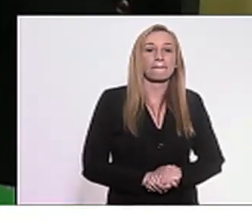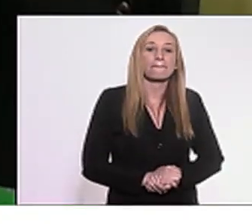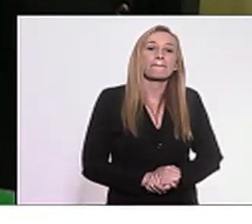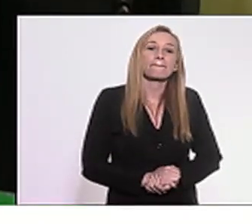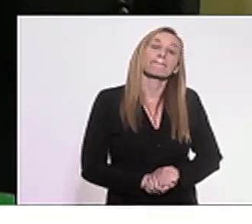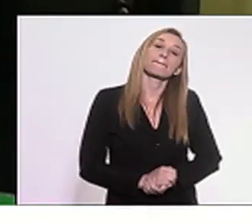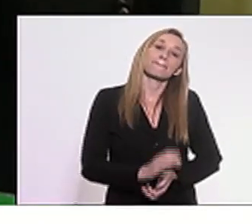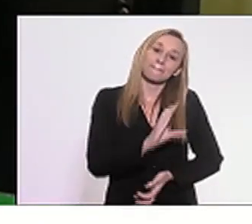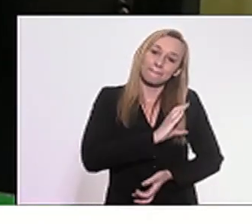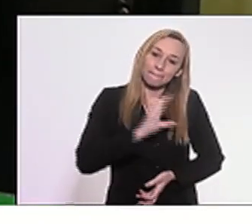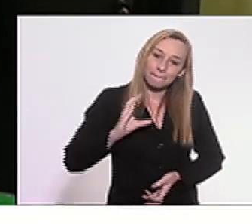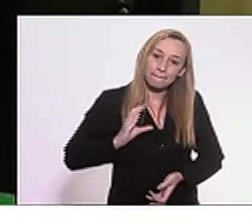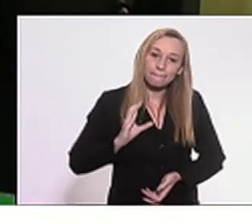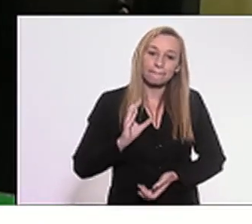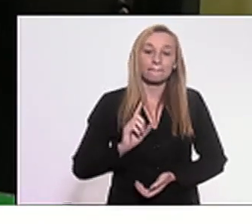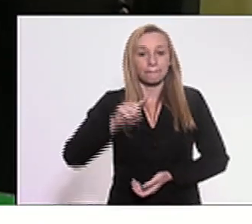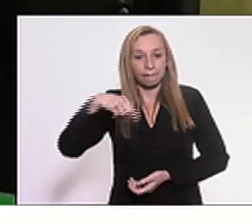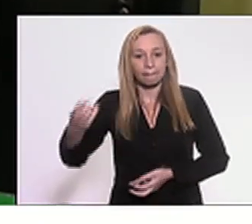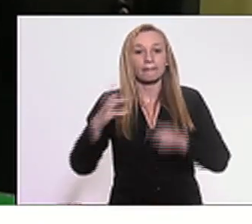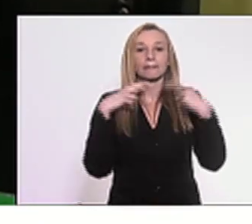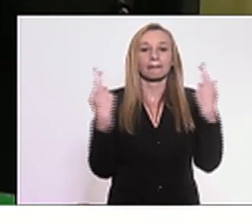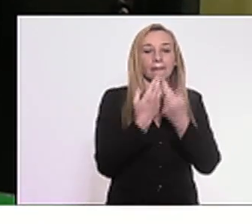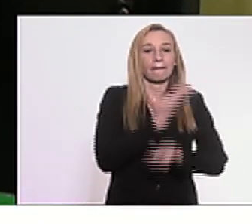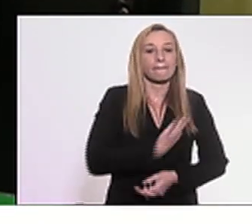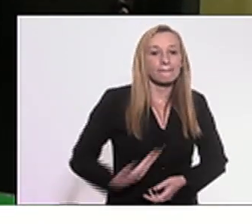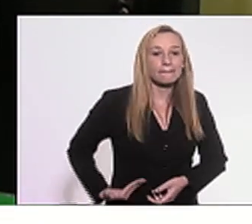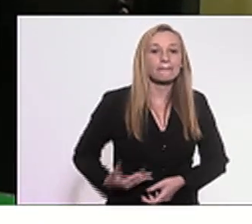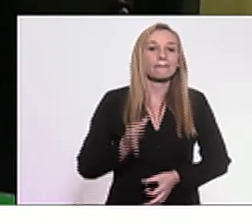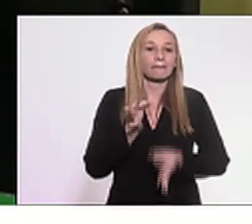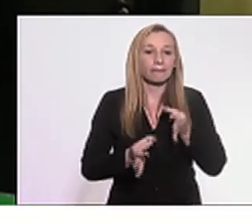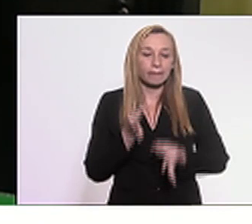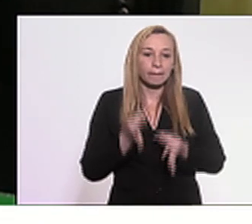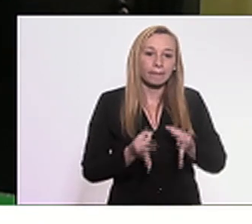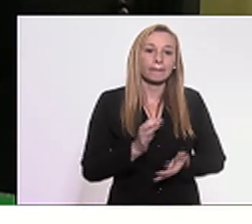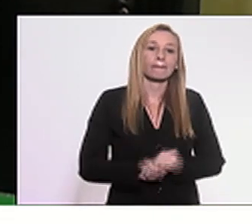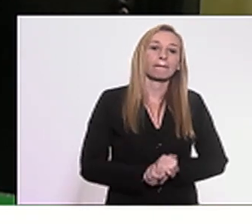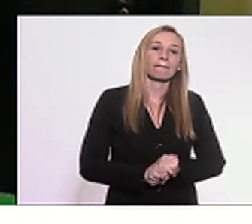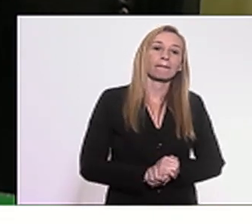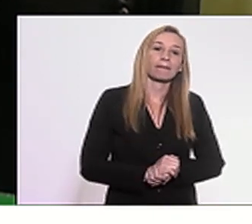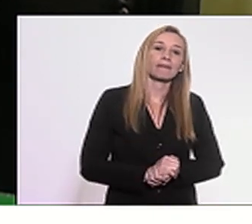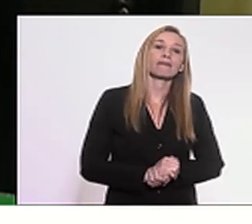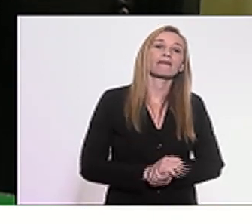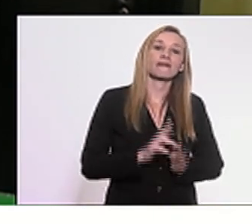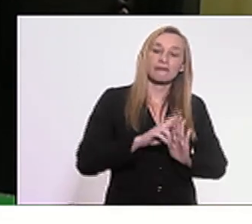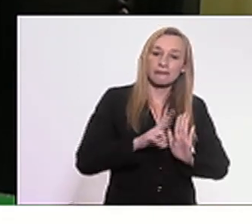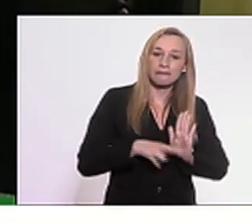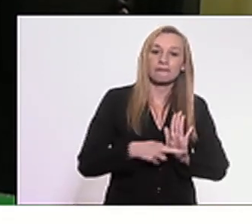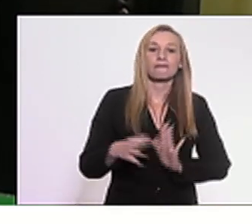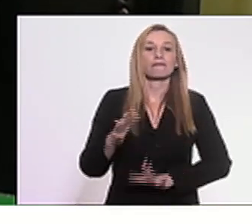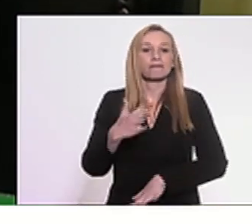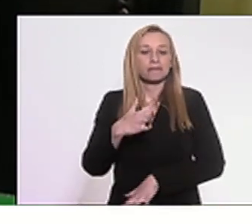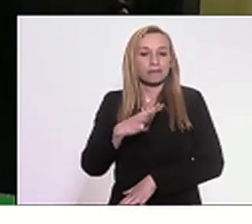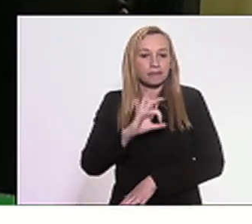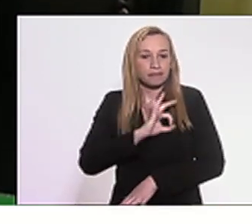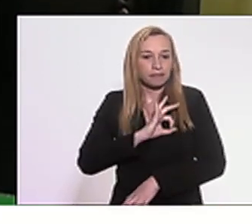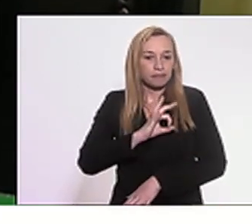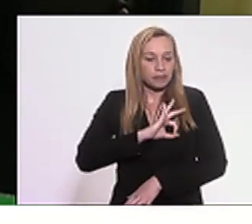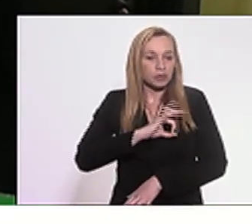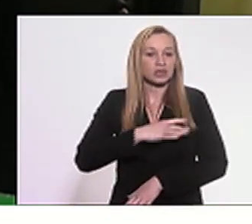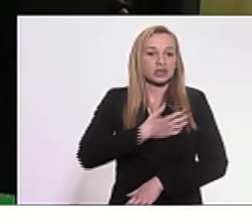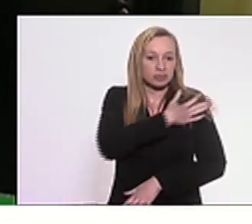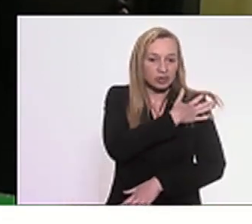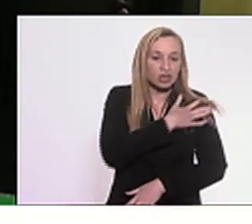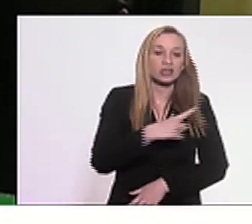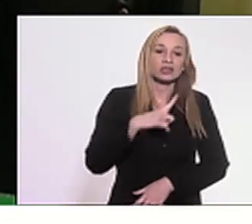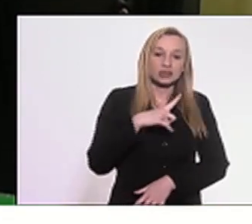esta comissão, a próxima audiência pública é justamente sobre o regulamento disciplinar da Polícia Militar, né? A gente tem um decreto legislativo